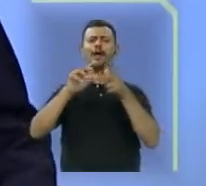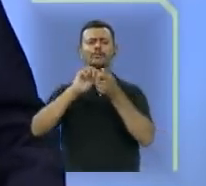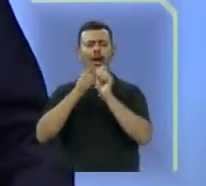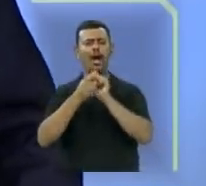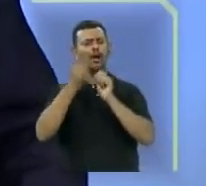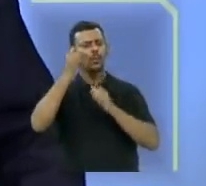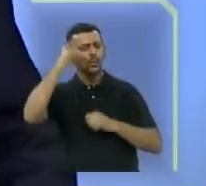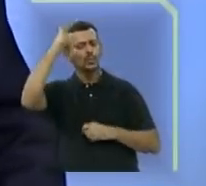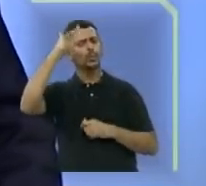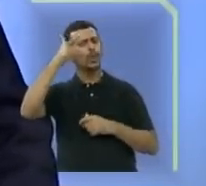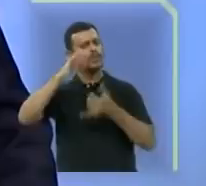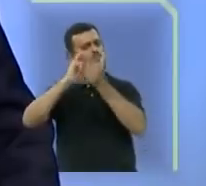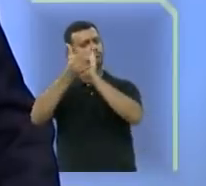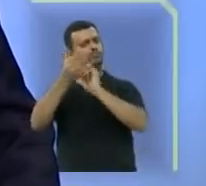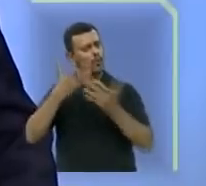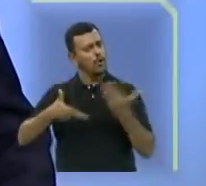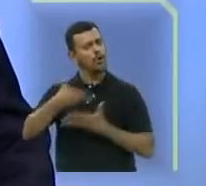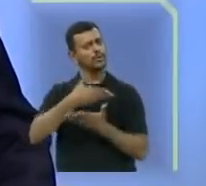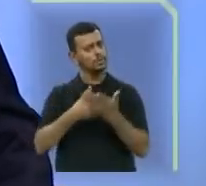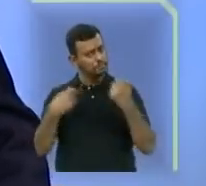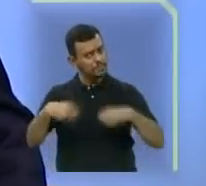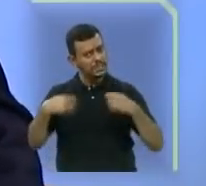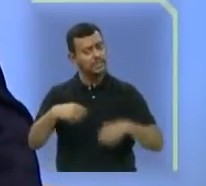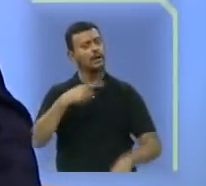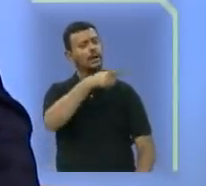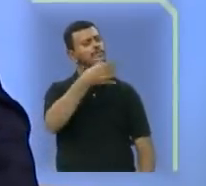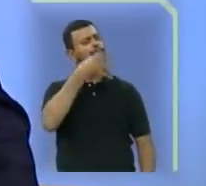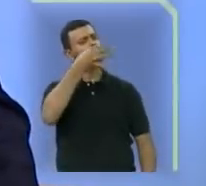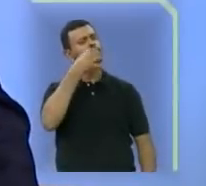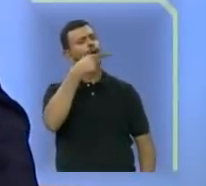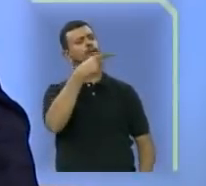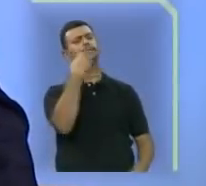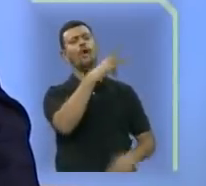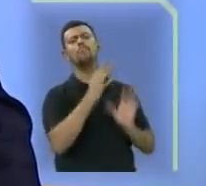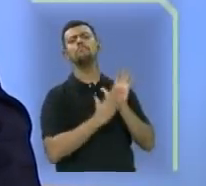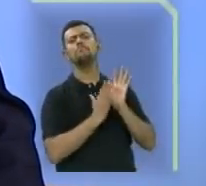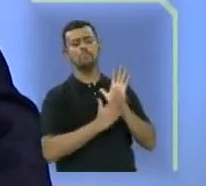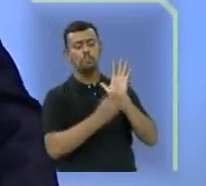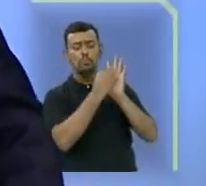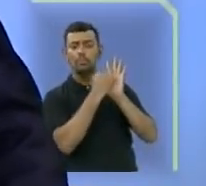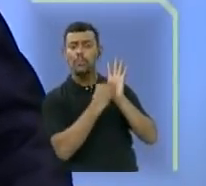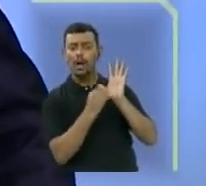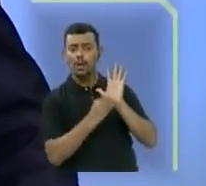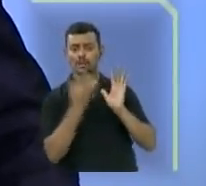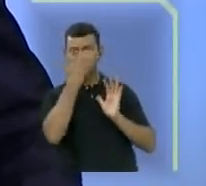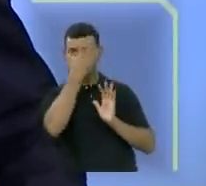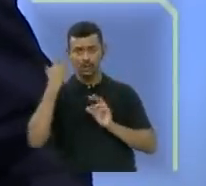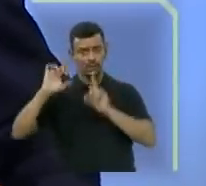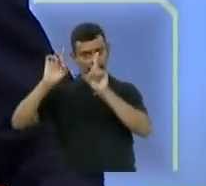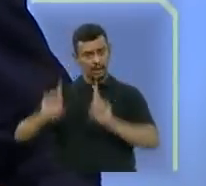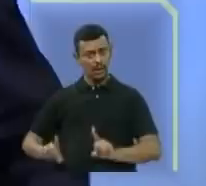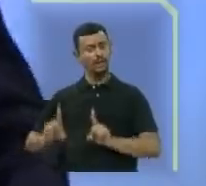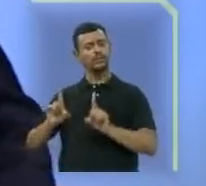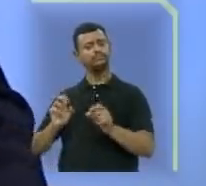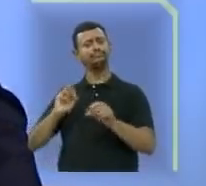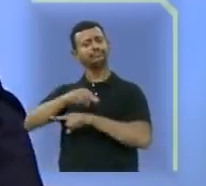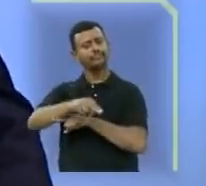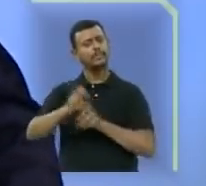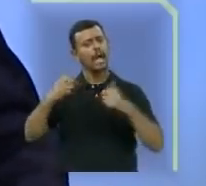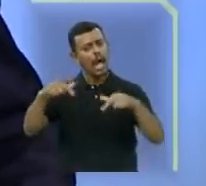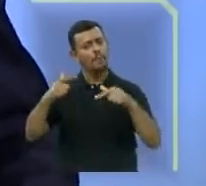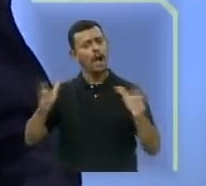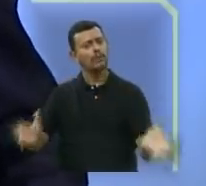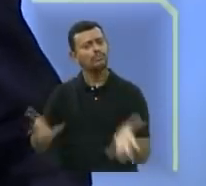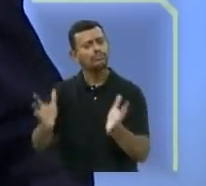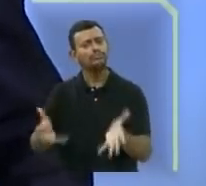esportivas. Eu queria que você dissesse qual o seu plano para inserir essas pessoas no mercado de trabalho